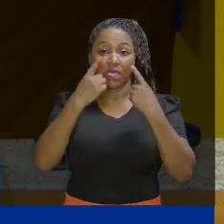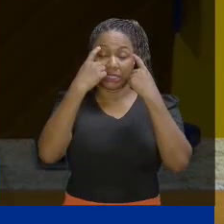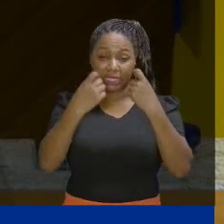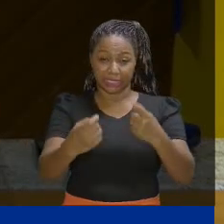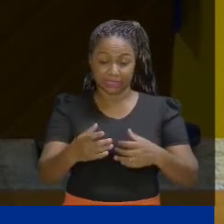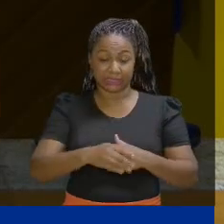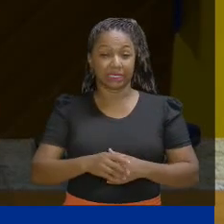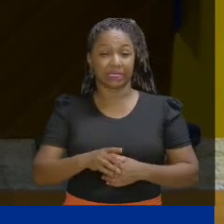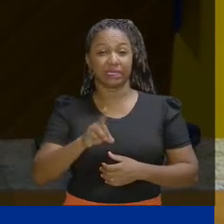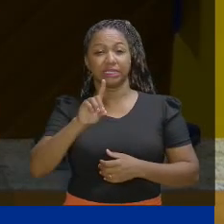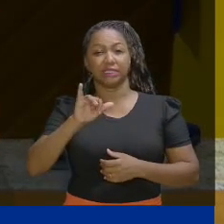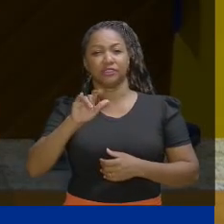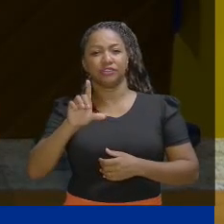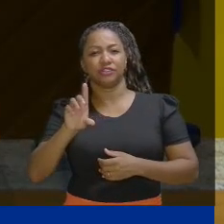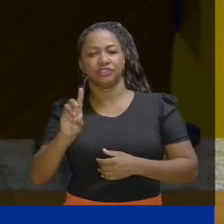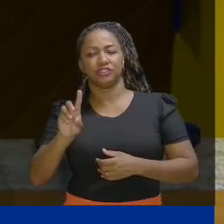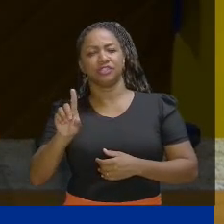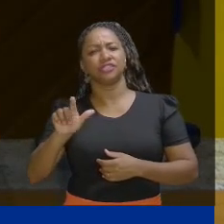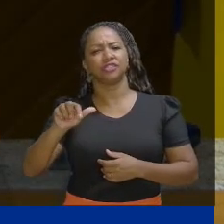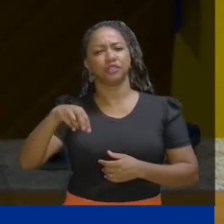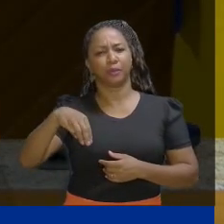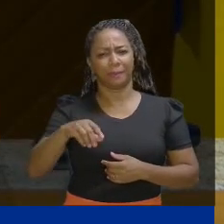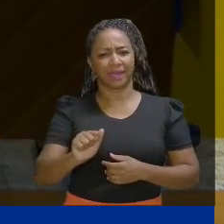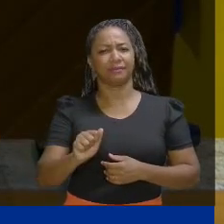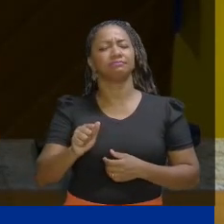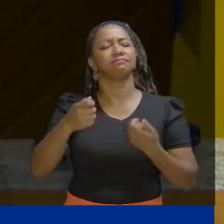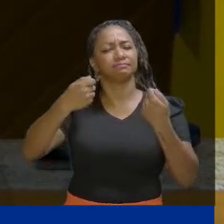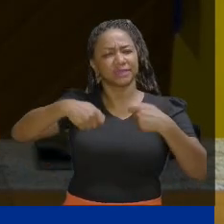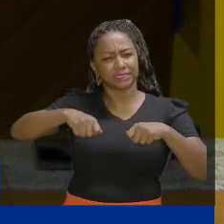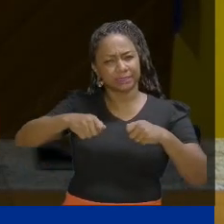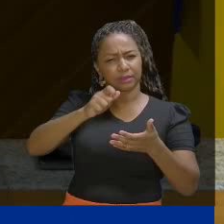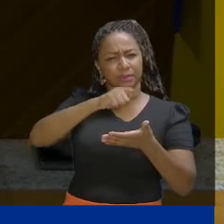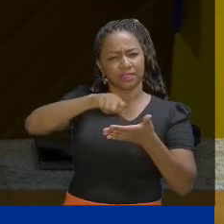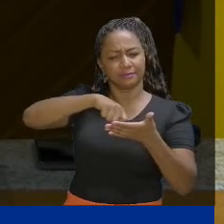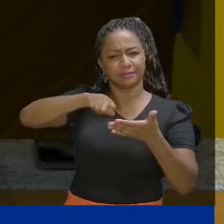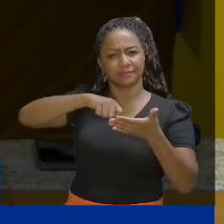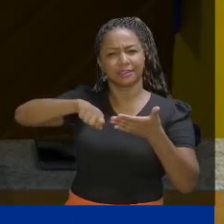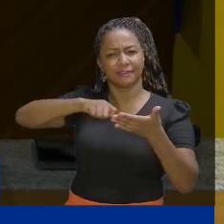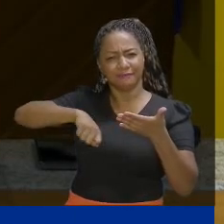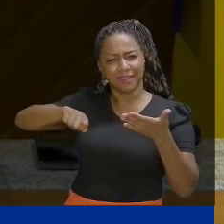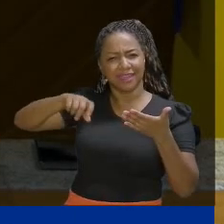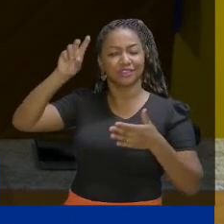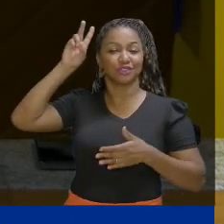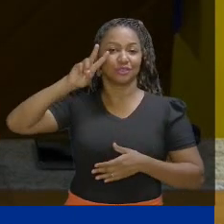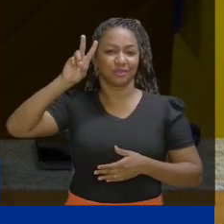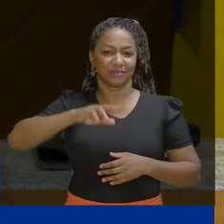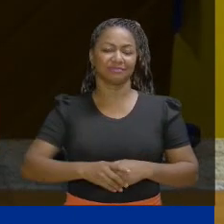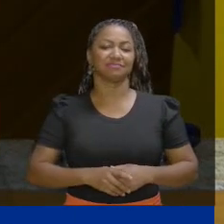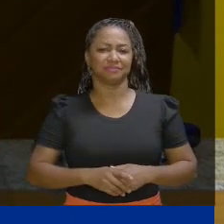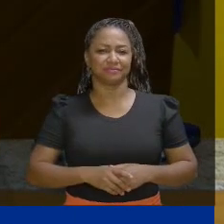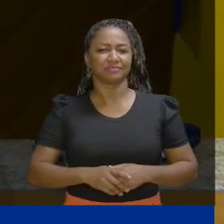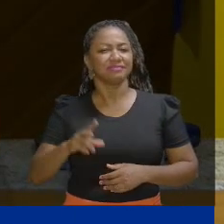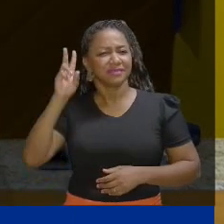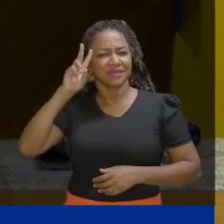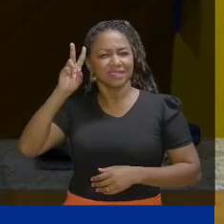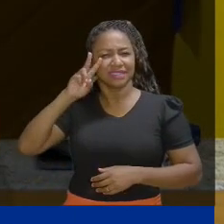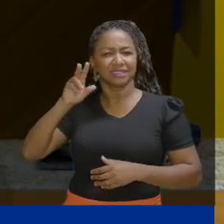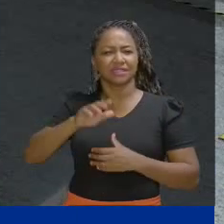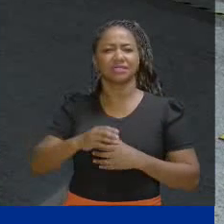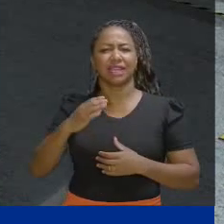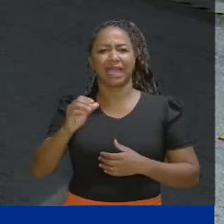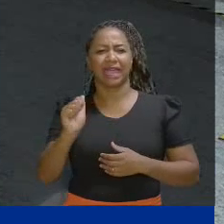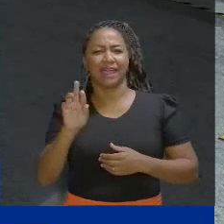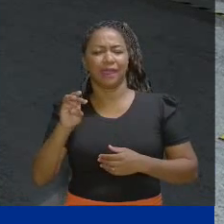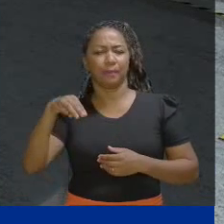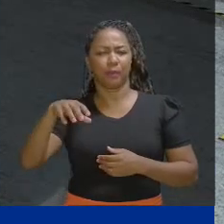Dilma, que eu lembro e compartilho aqui com todos. Nós precisamos escrever essa história. Lembro que, Carmo, quando chegou no dia